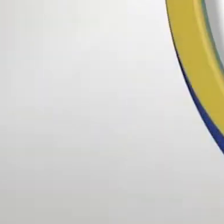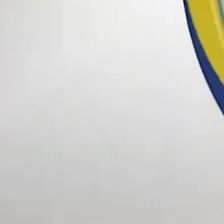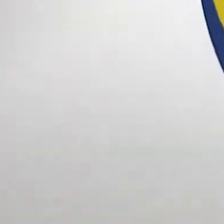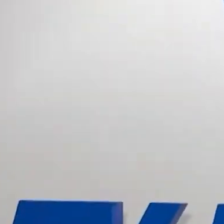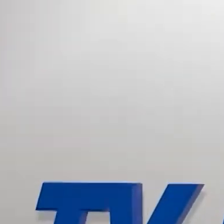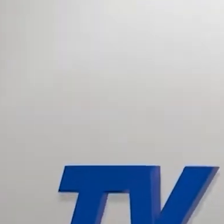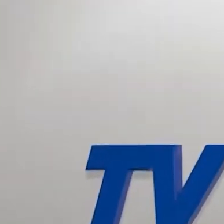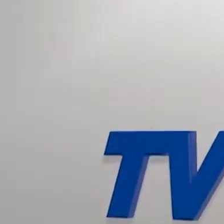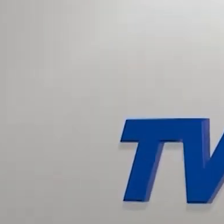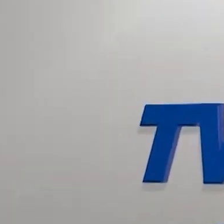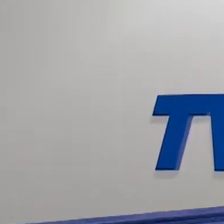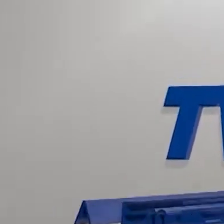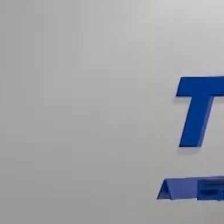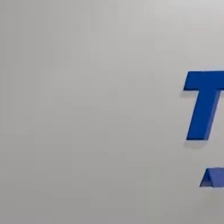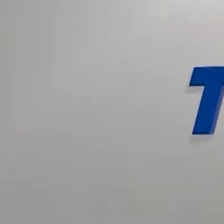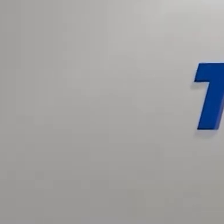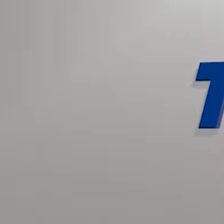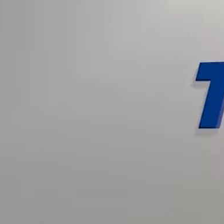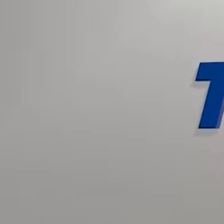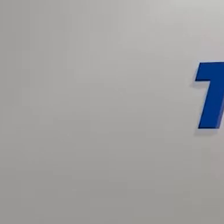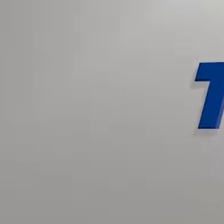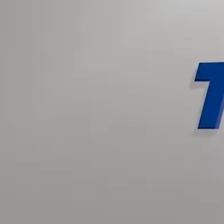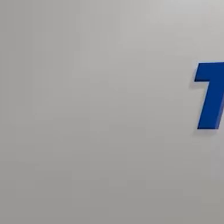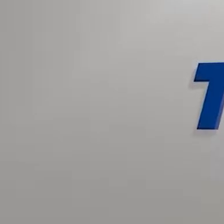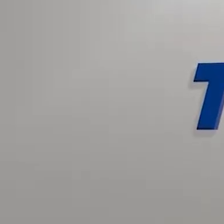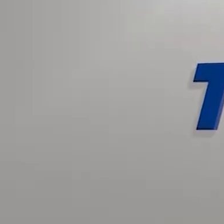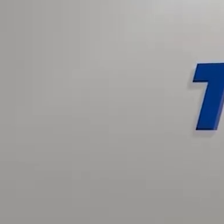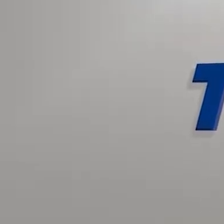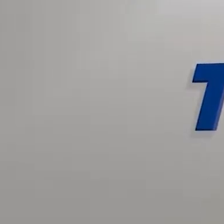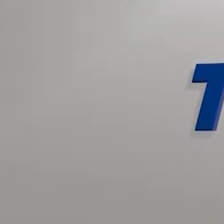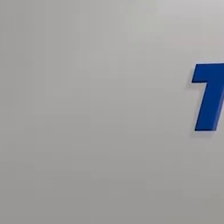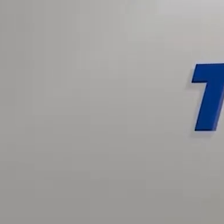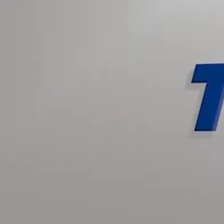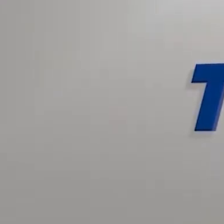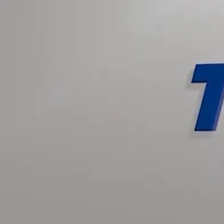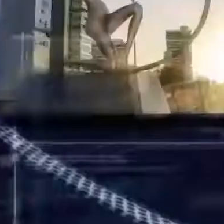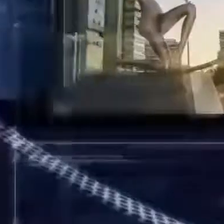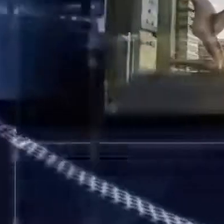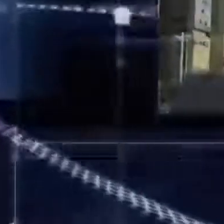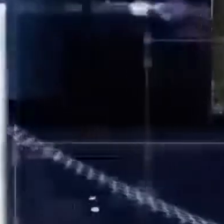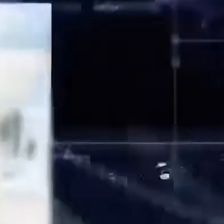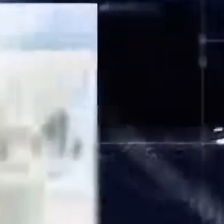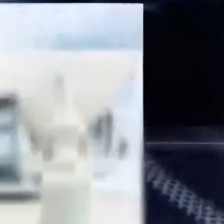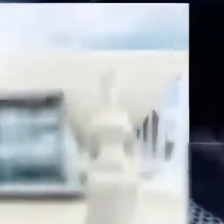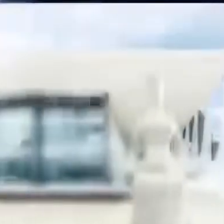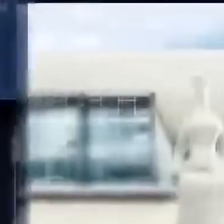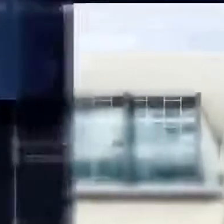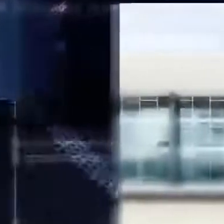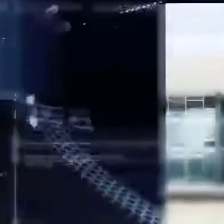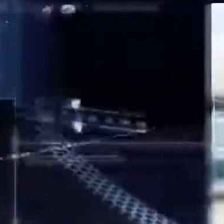TV Fortaleza, a emissora da Casa do Povo.